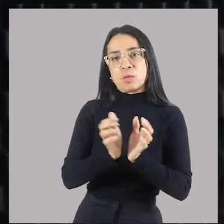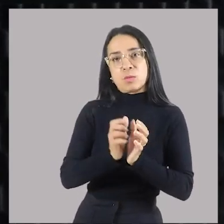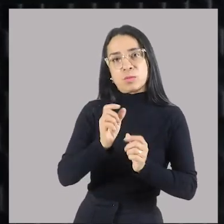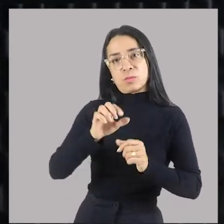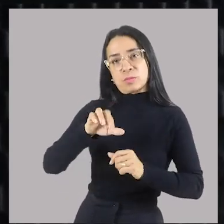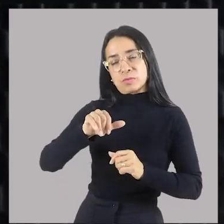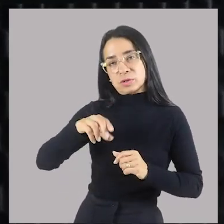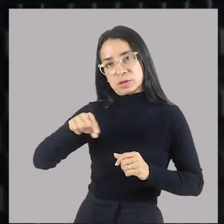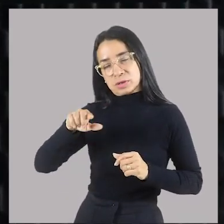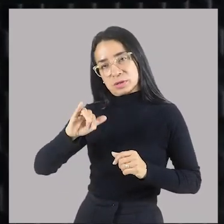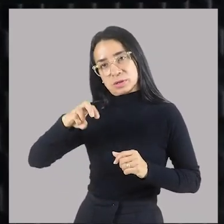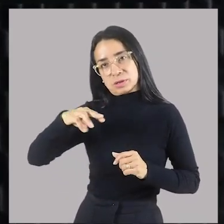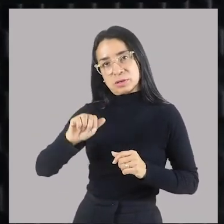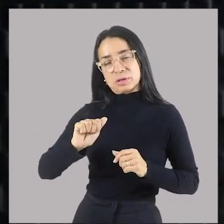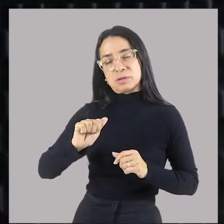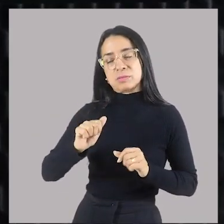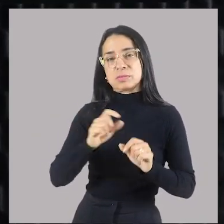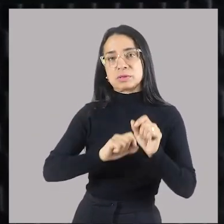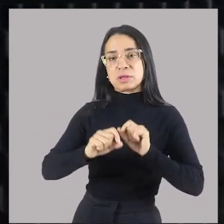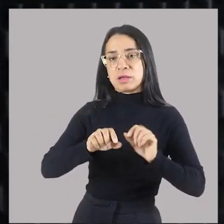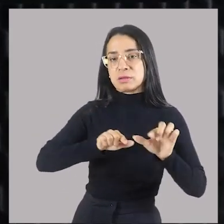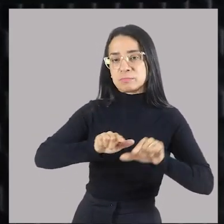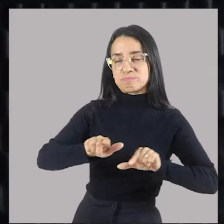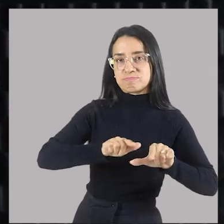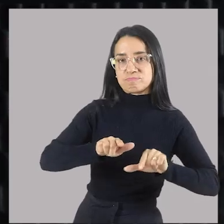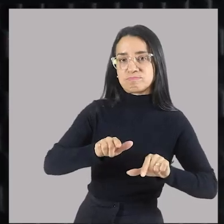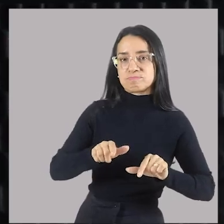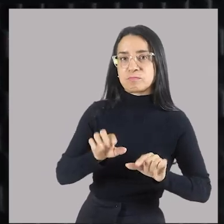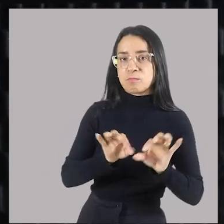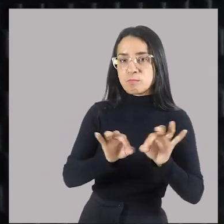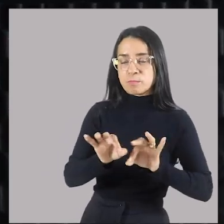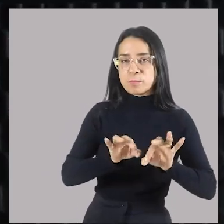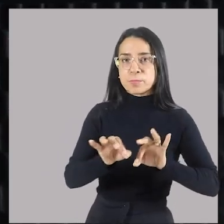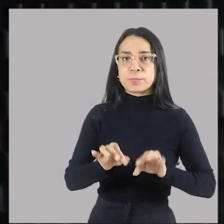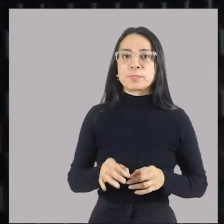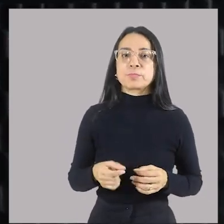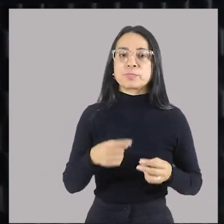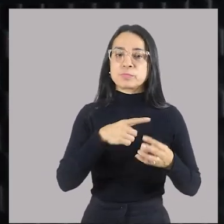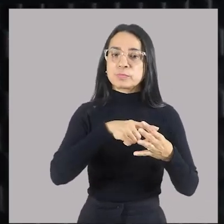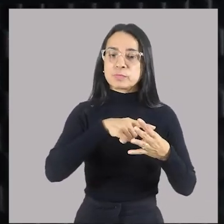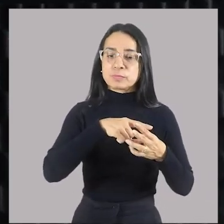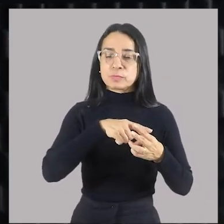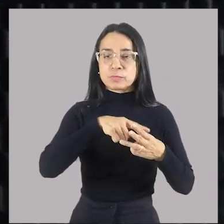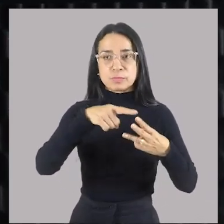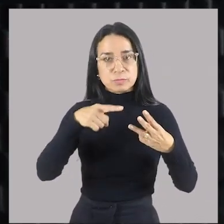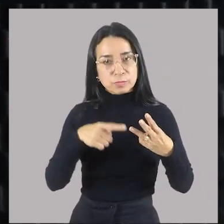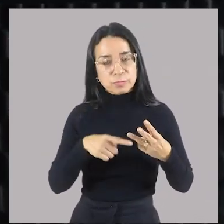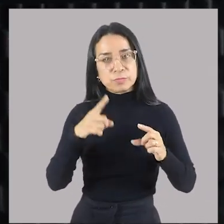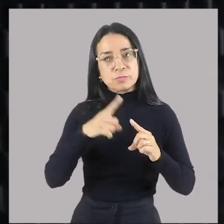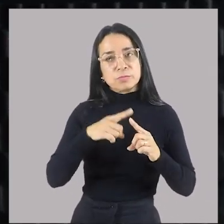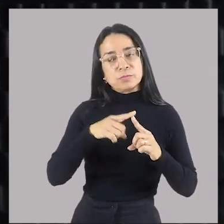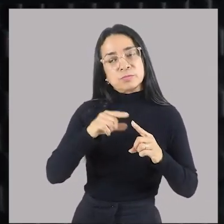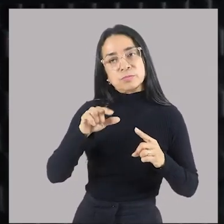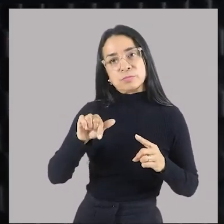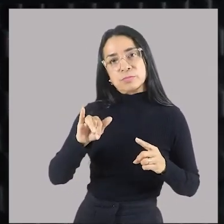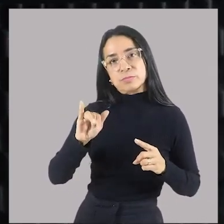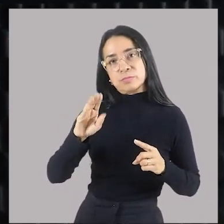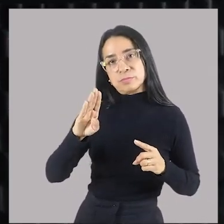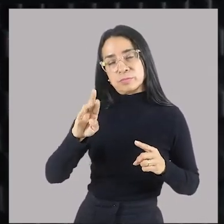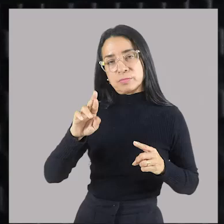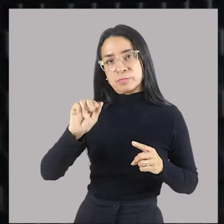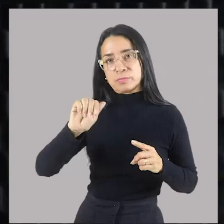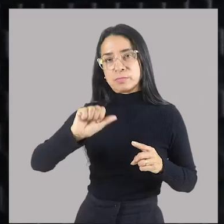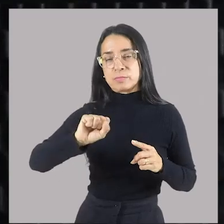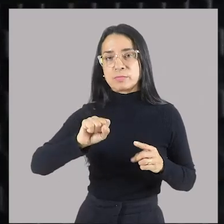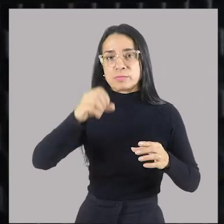muito bem trabalhado, certo? Então, são os 3 tipos de fibra